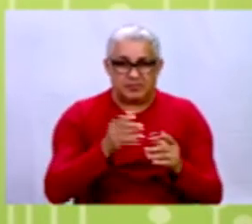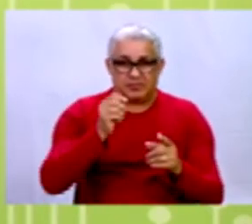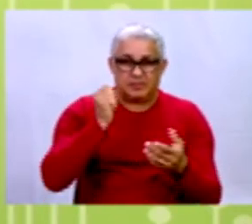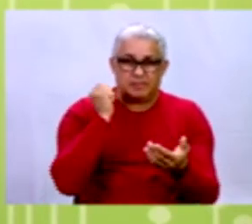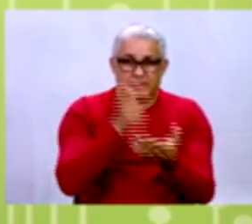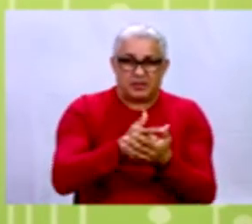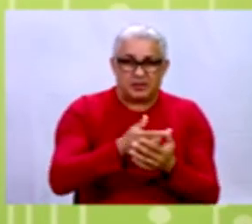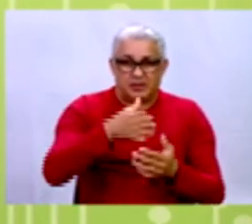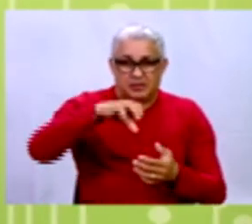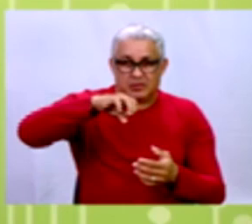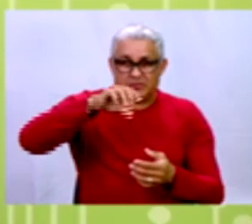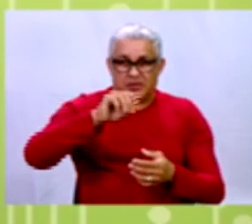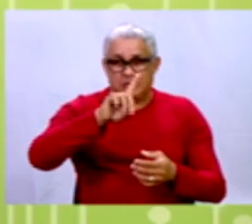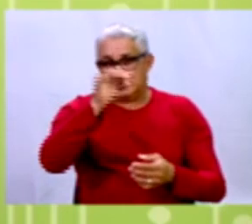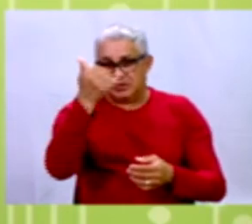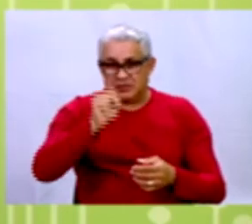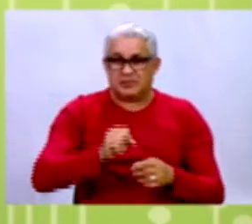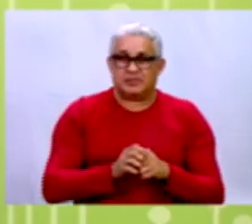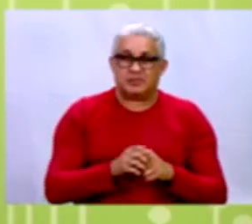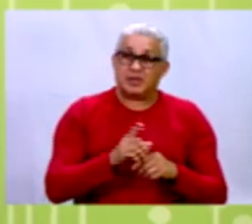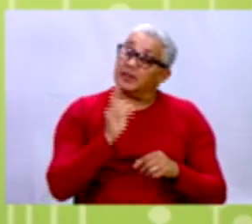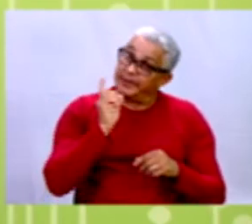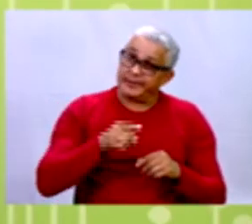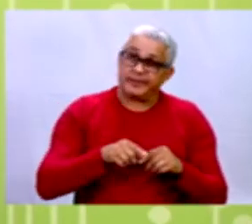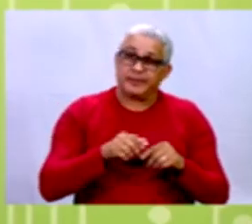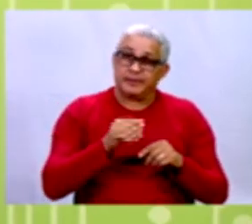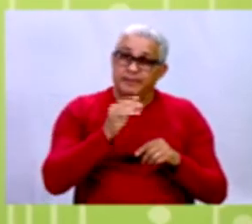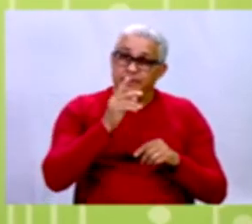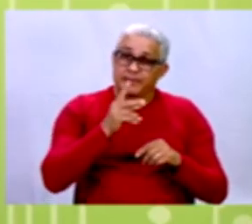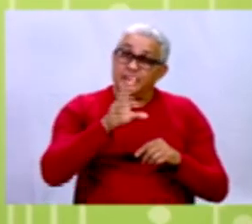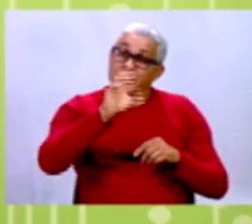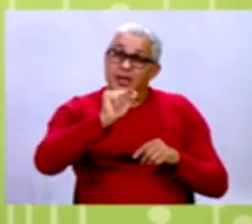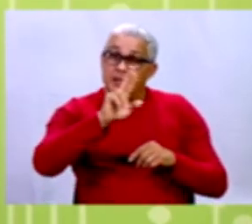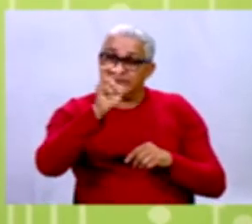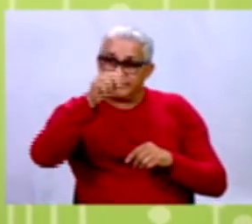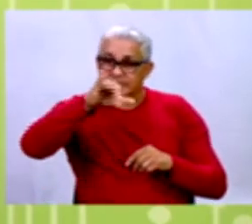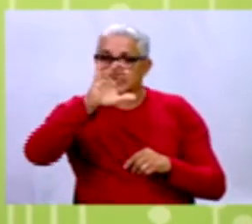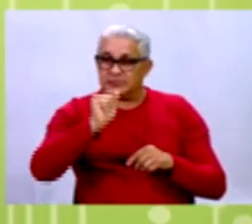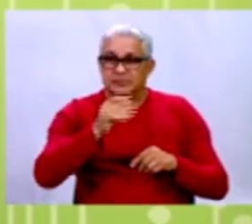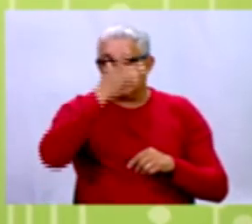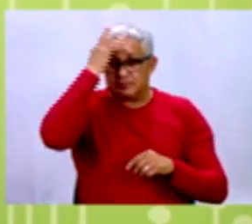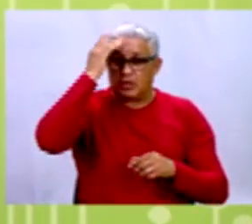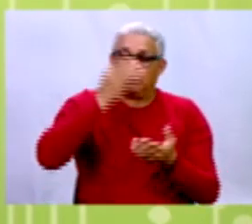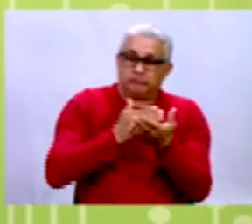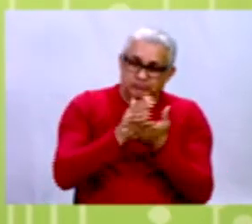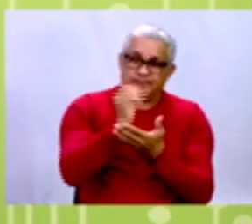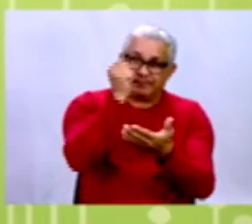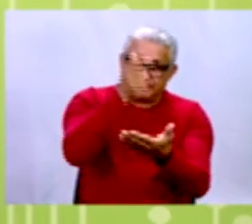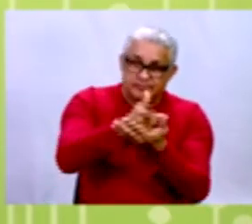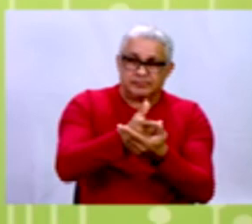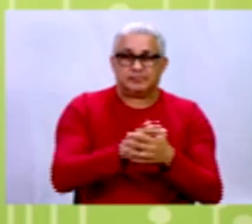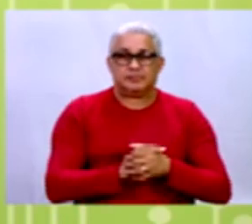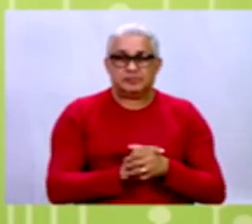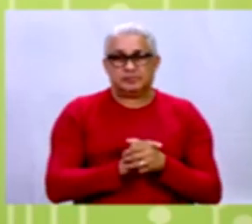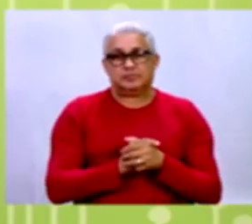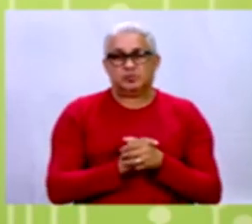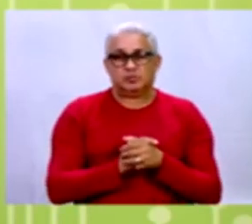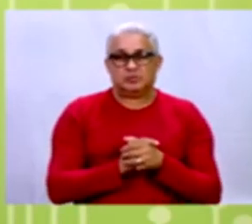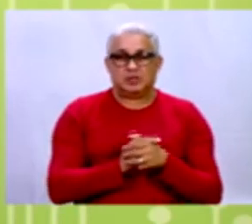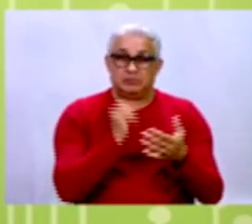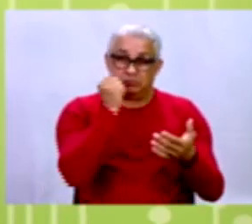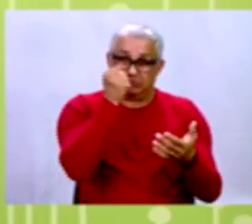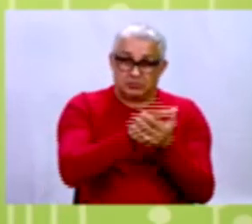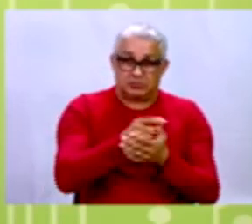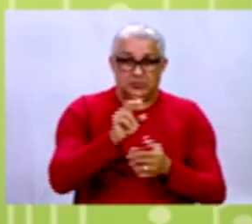daqui 90 dias. Então isso é como se eles estivessem dando uma carência para a pessoa começar a pagar. Então esse seria um